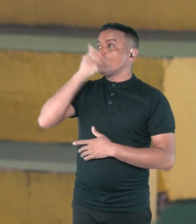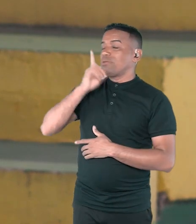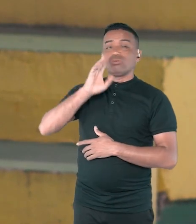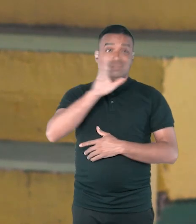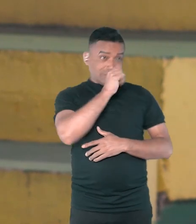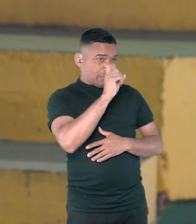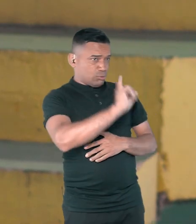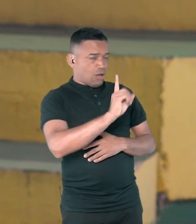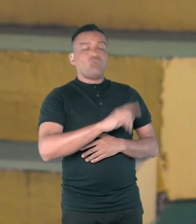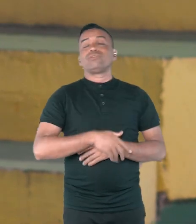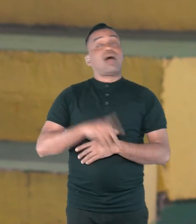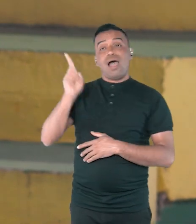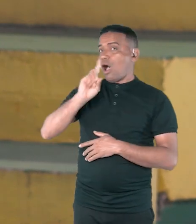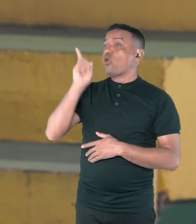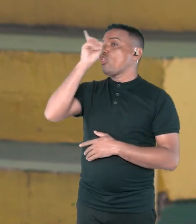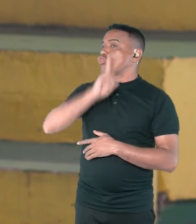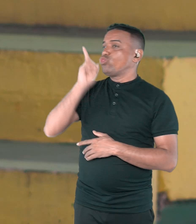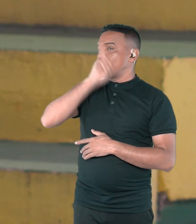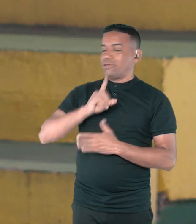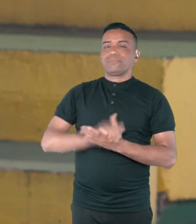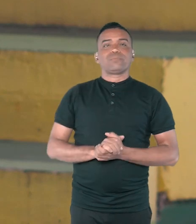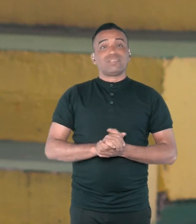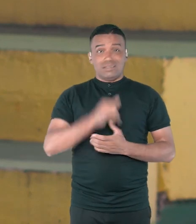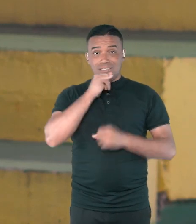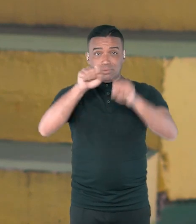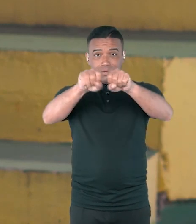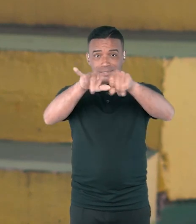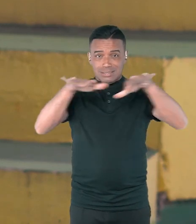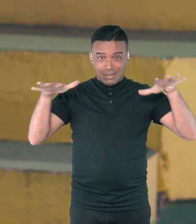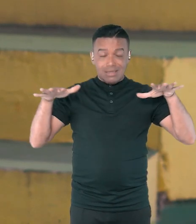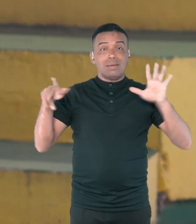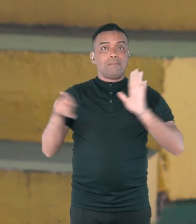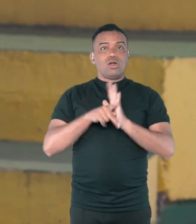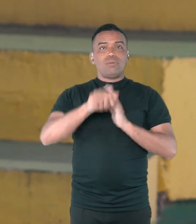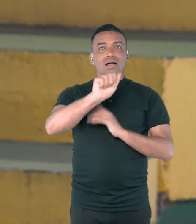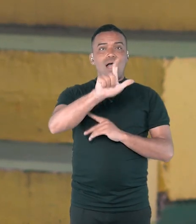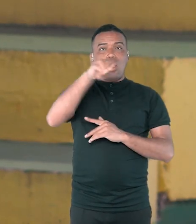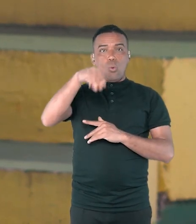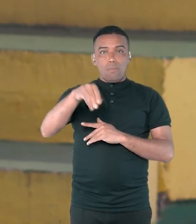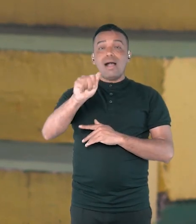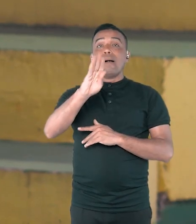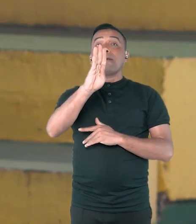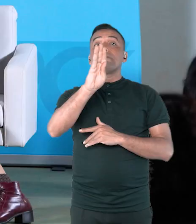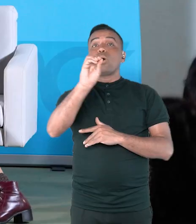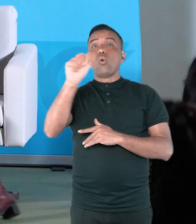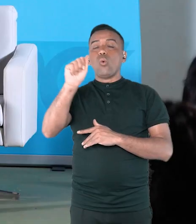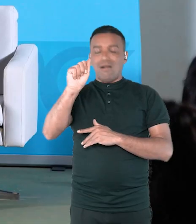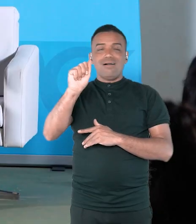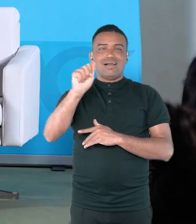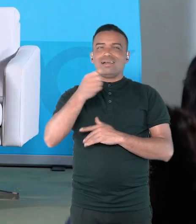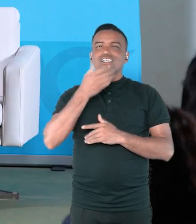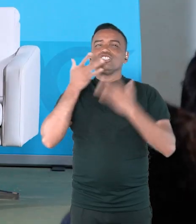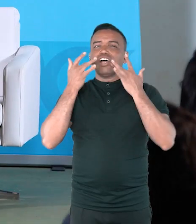Sábado, não? Sábado é pior, não, é domingo. Eu vi acontecer uma coisa, porque eu recebo o público na porta desde o Alma Boa de Saint-Saëns. Eu